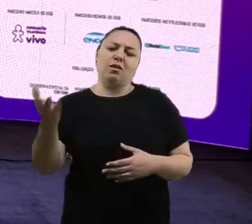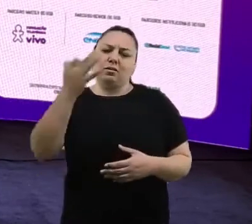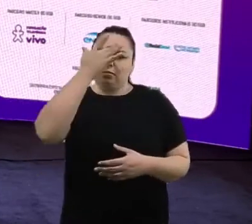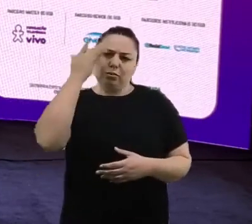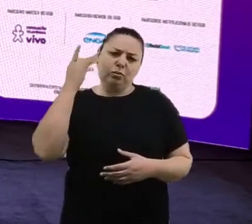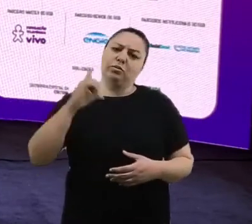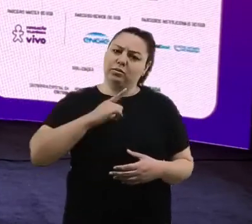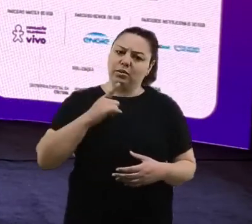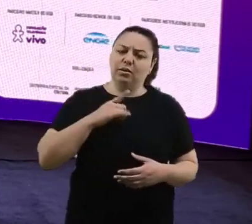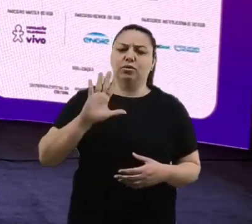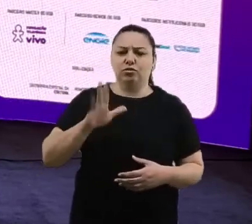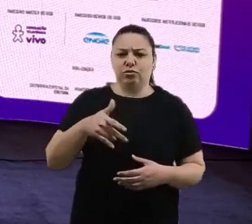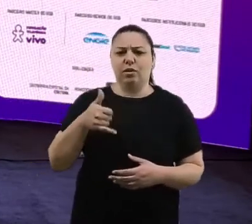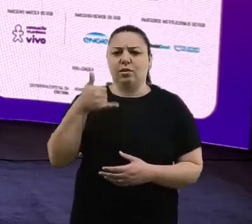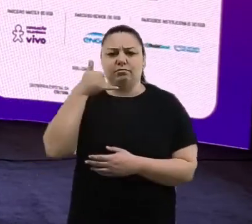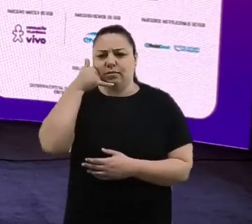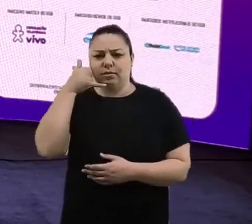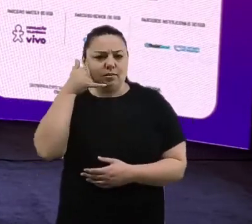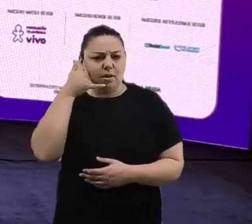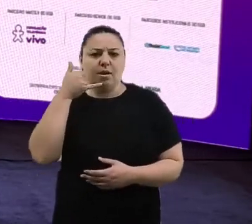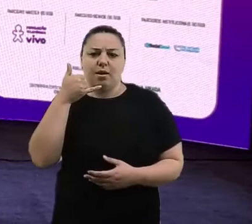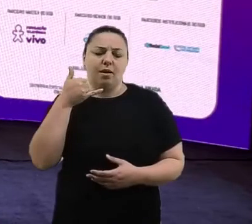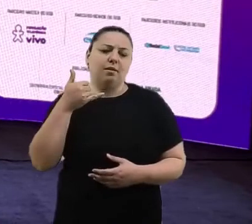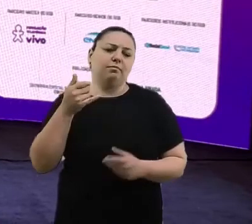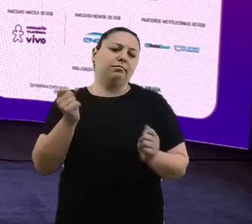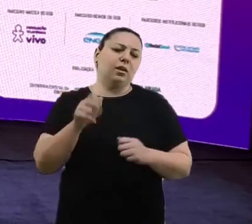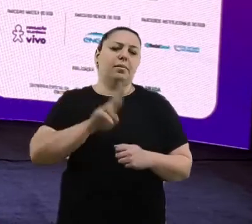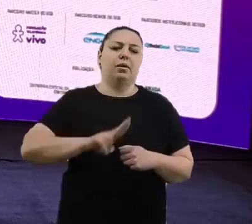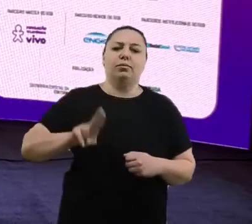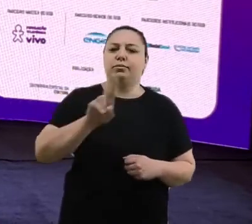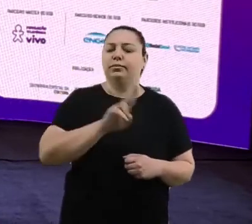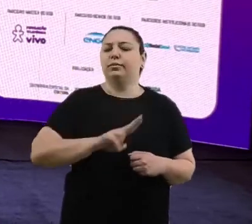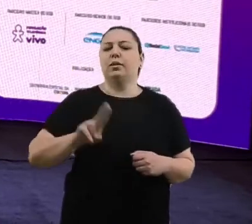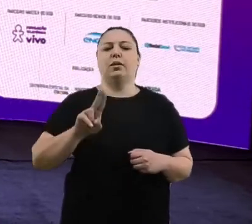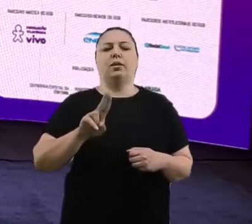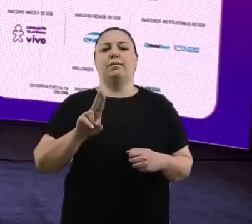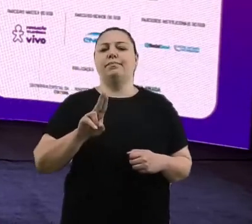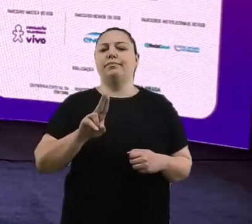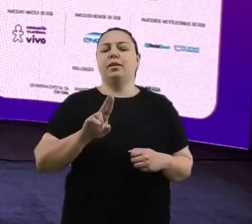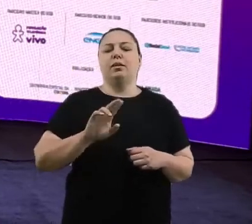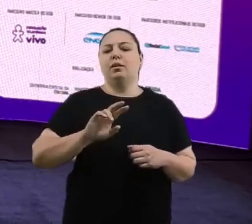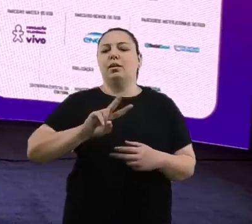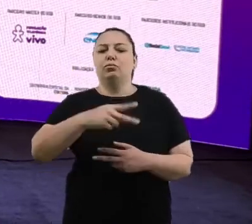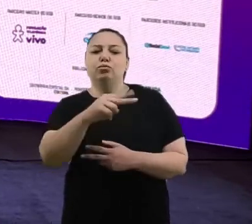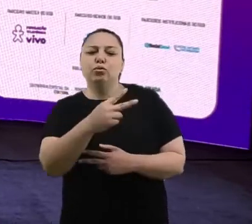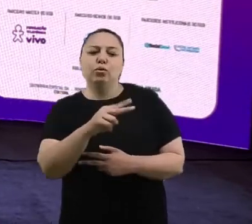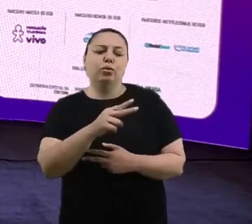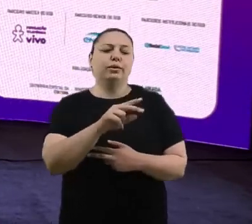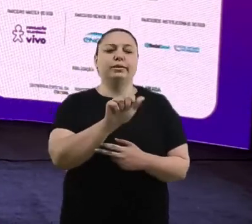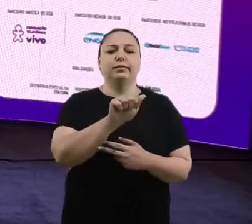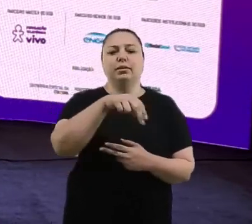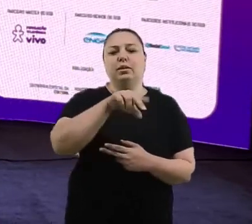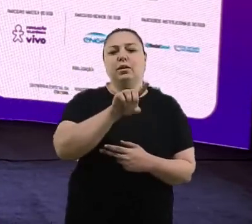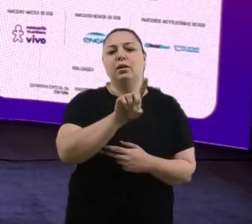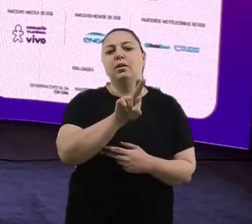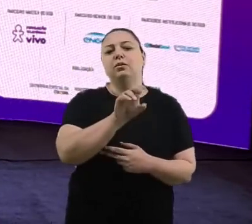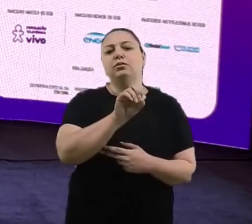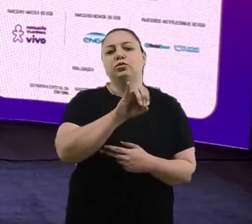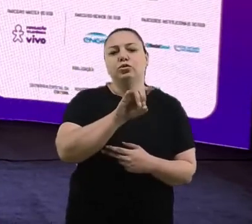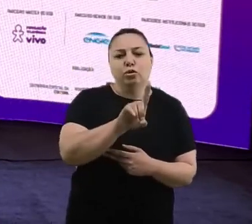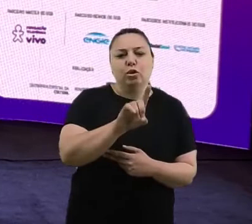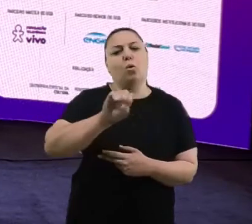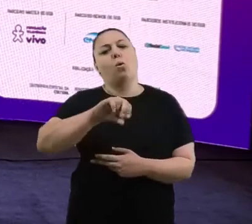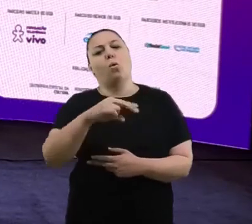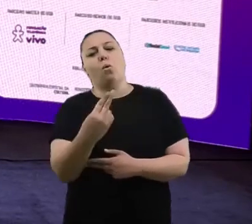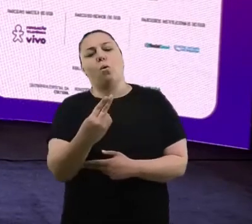disponível tanto para a Google Play, para Android, quanto para iOS. Então, praticamente qualquer pessoa pode baixar